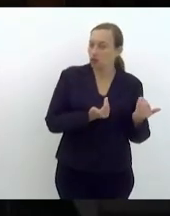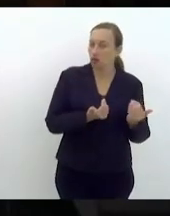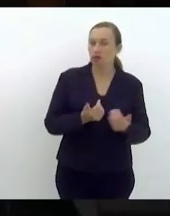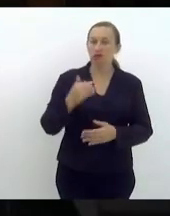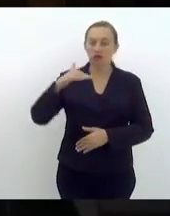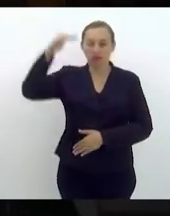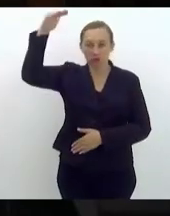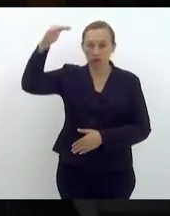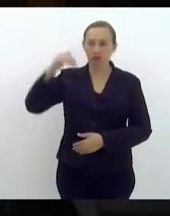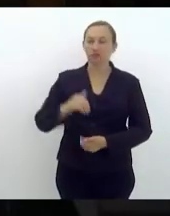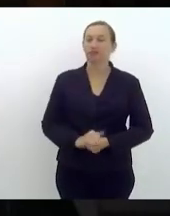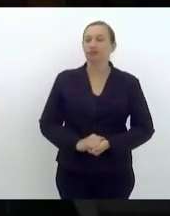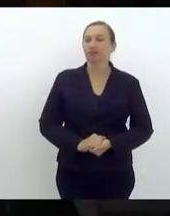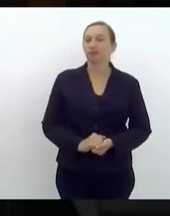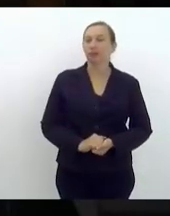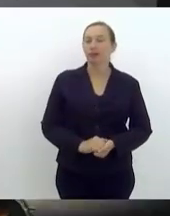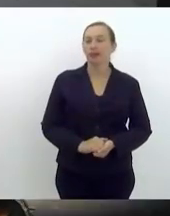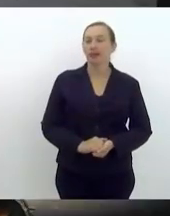adultos